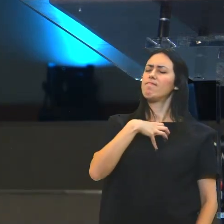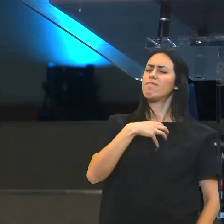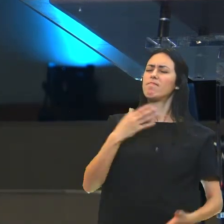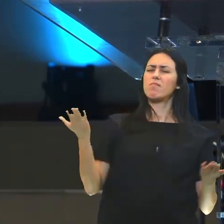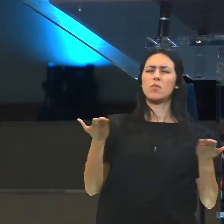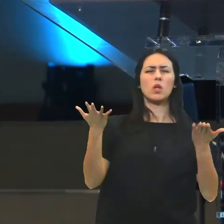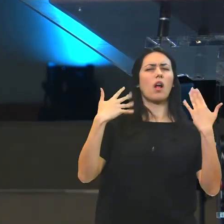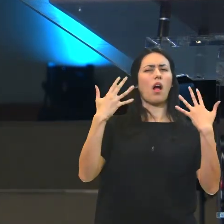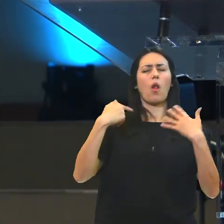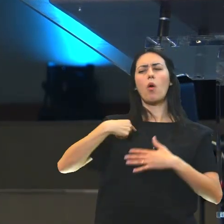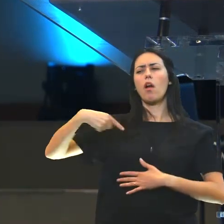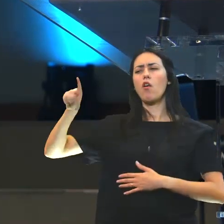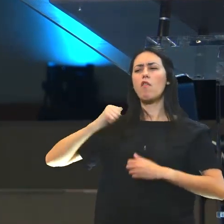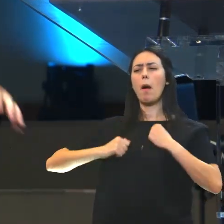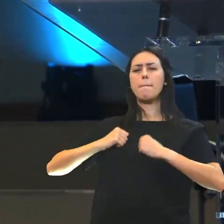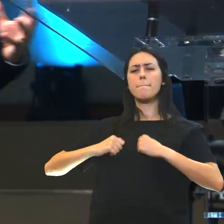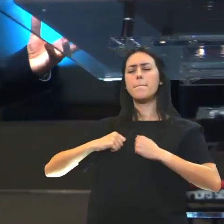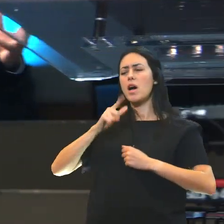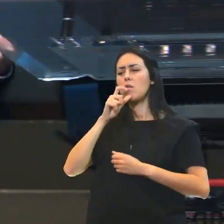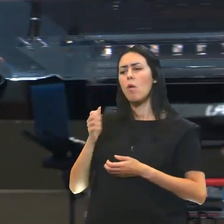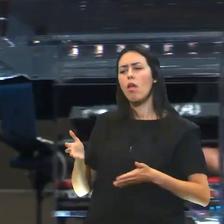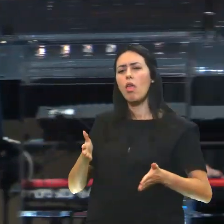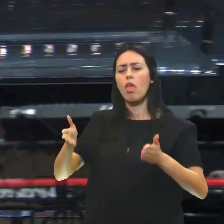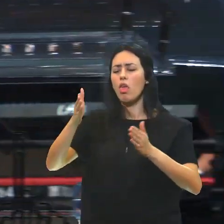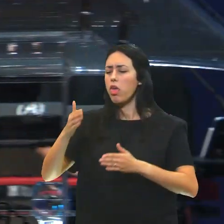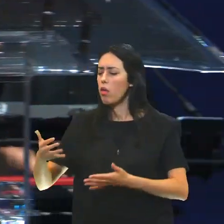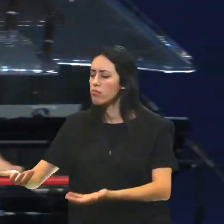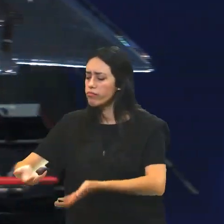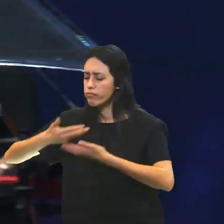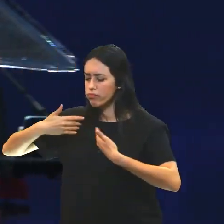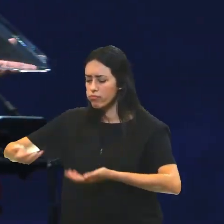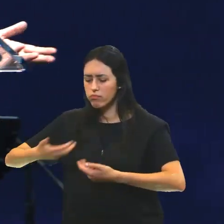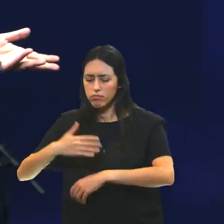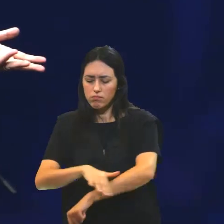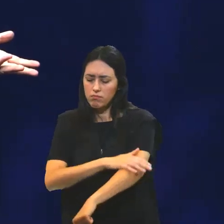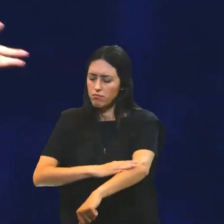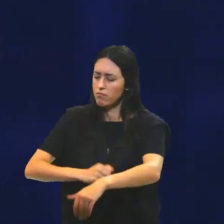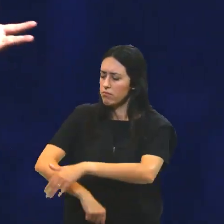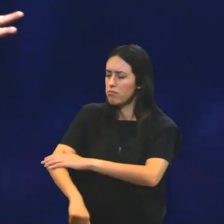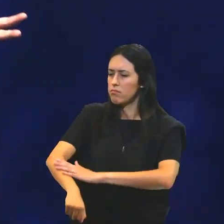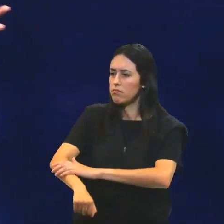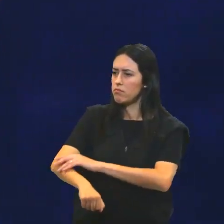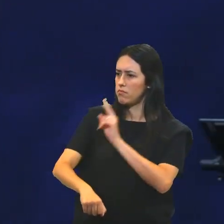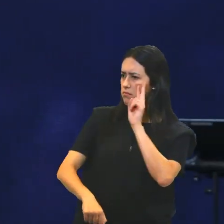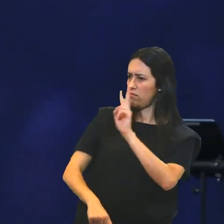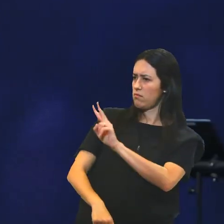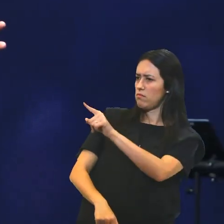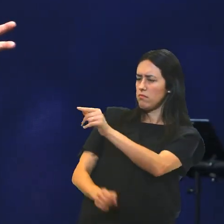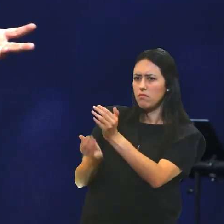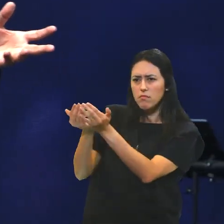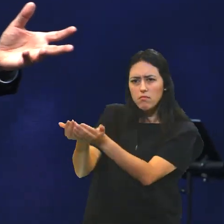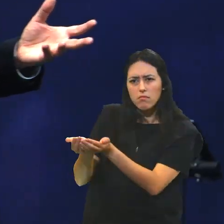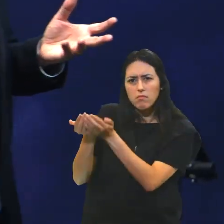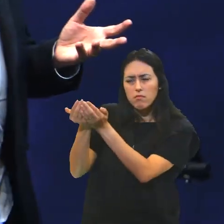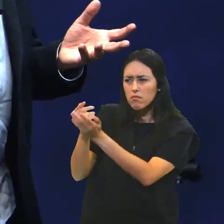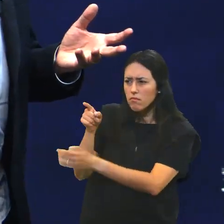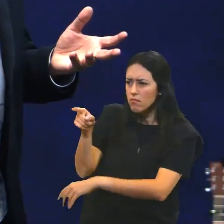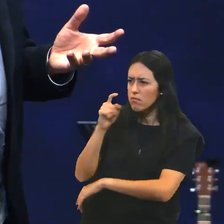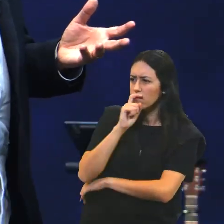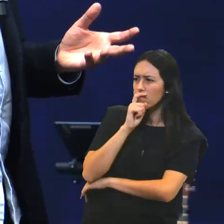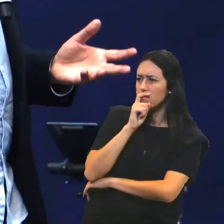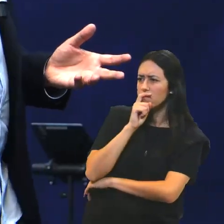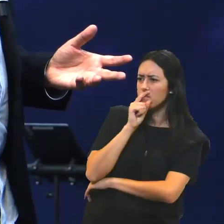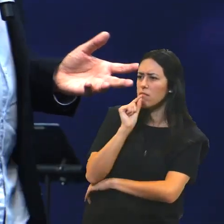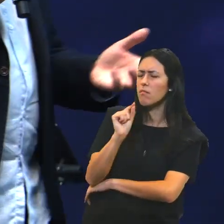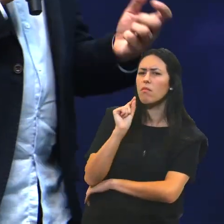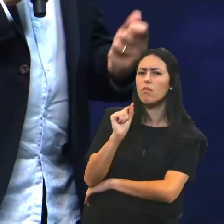rio. Enquanto ela está se banhando no rio, agora aparece um cestinho ali no meio dos juncos e